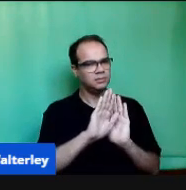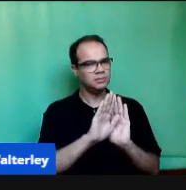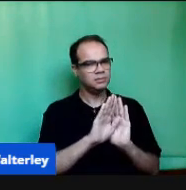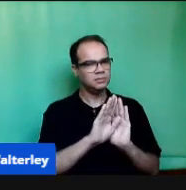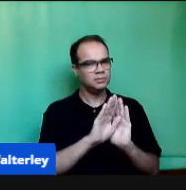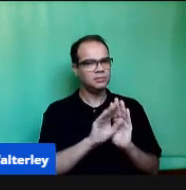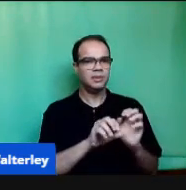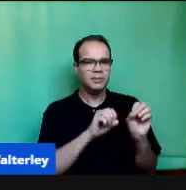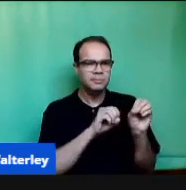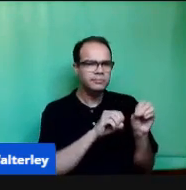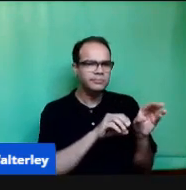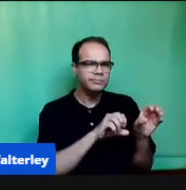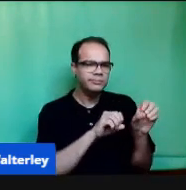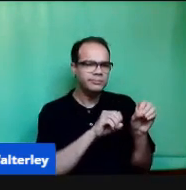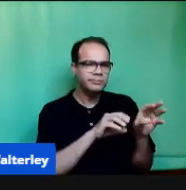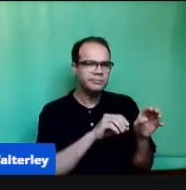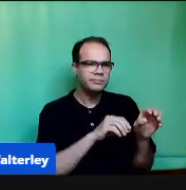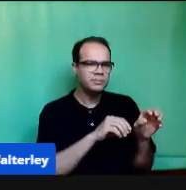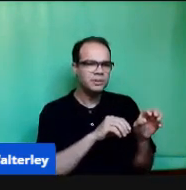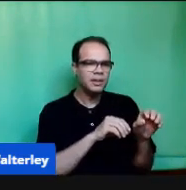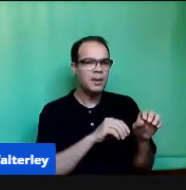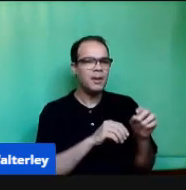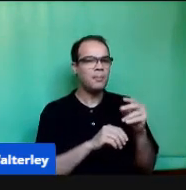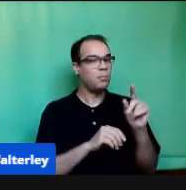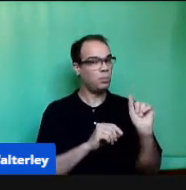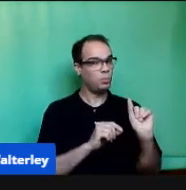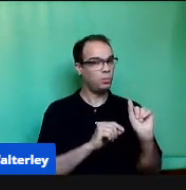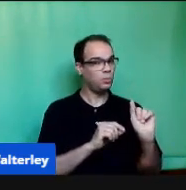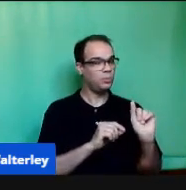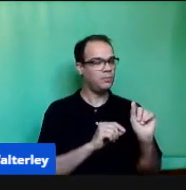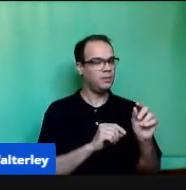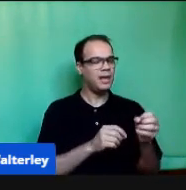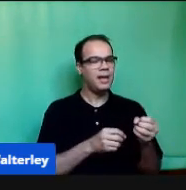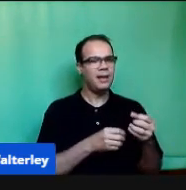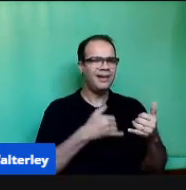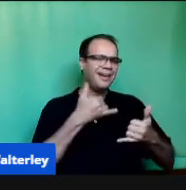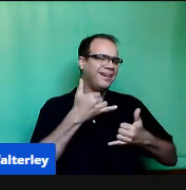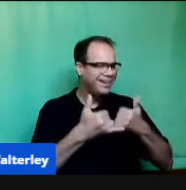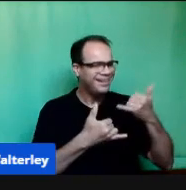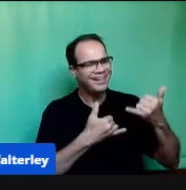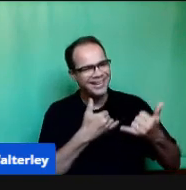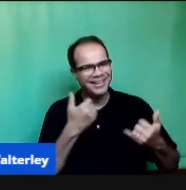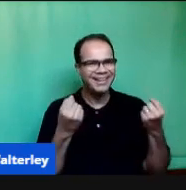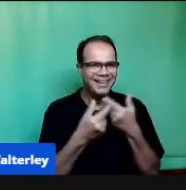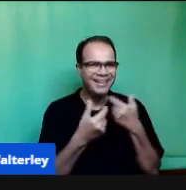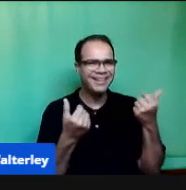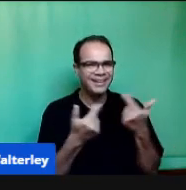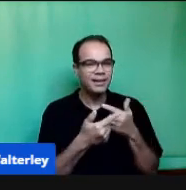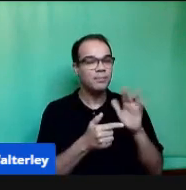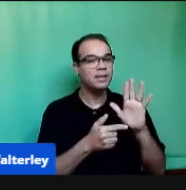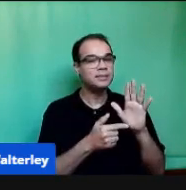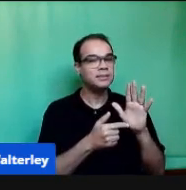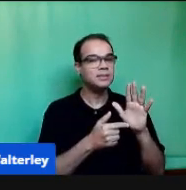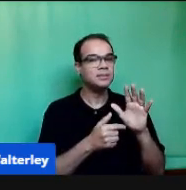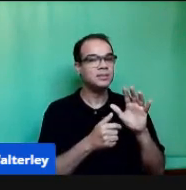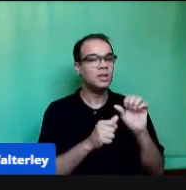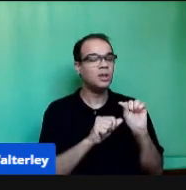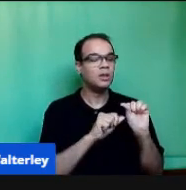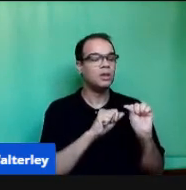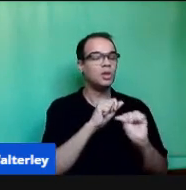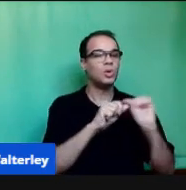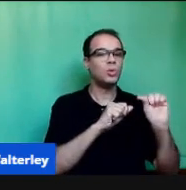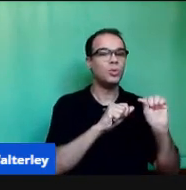preconceito. Não é humor, é discriminação. Não dá para rir, não, nada tem graça, uma piada não